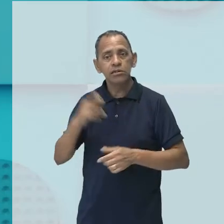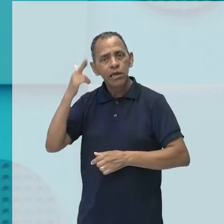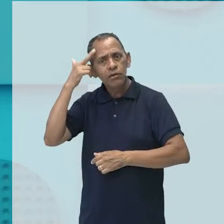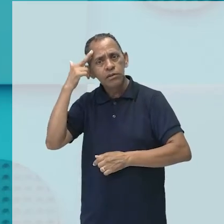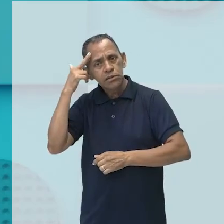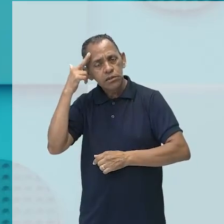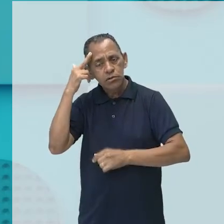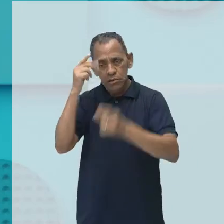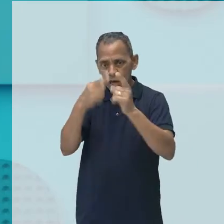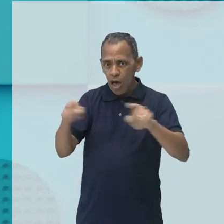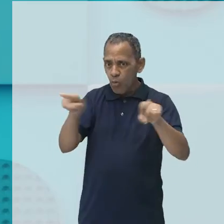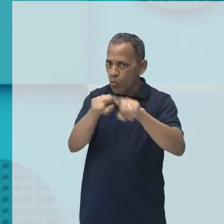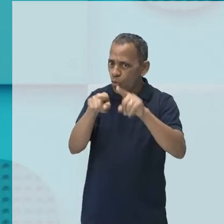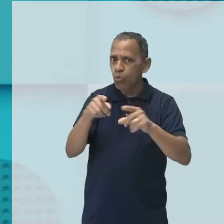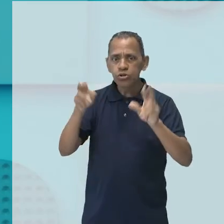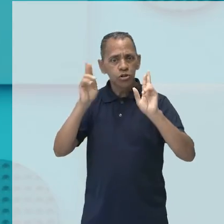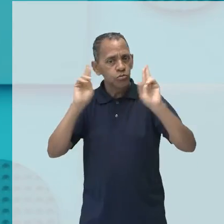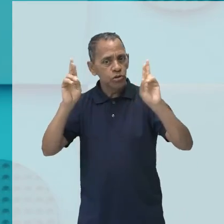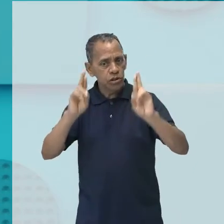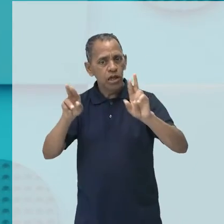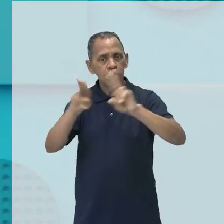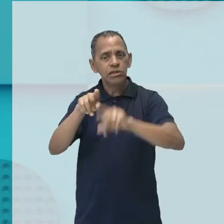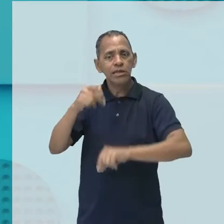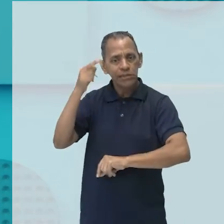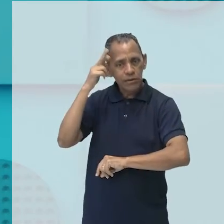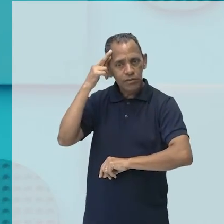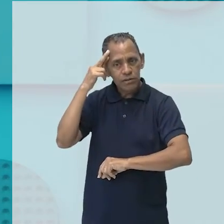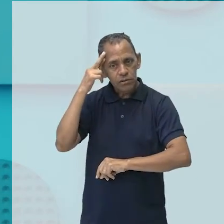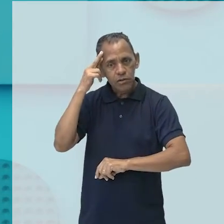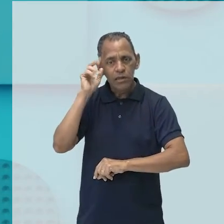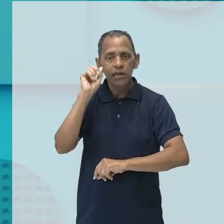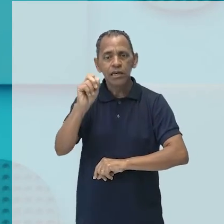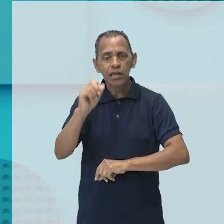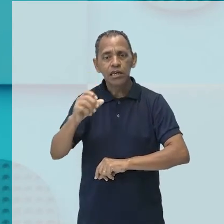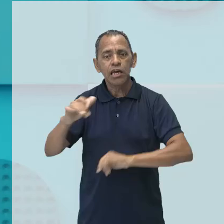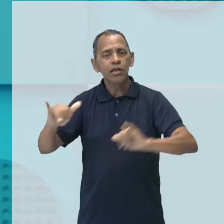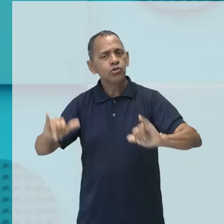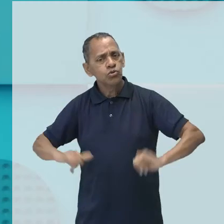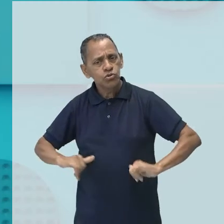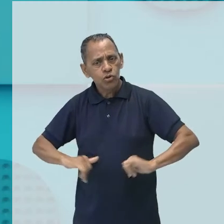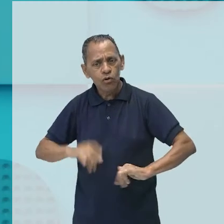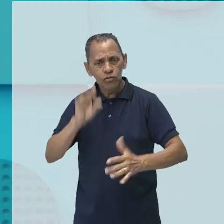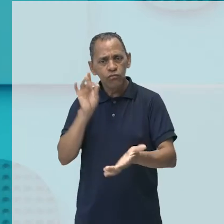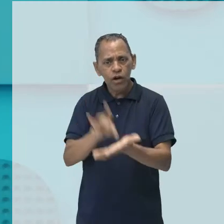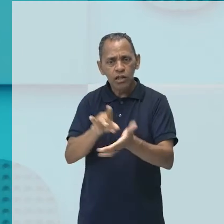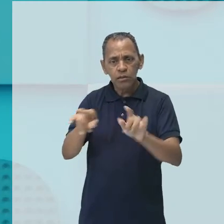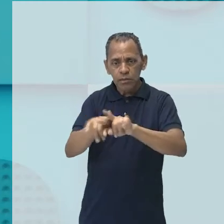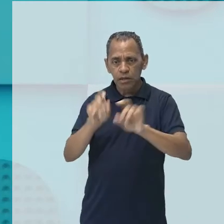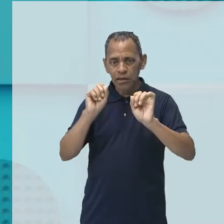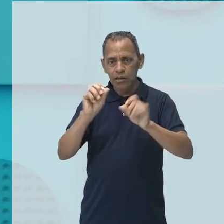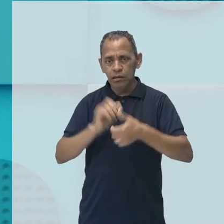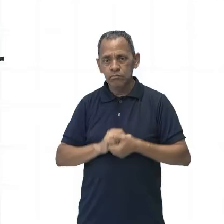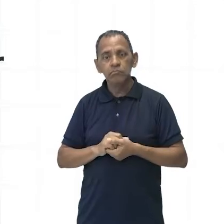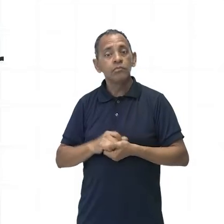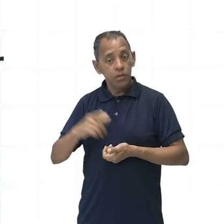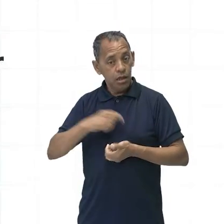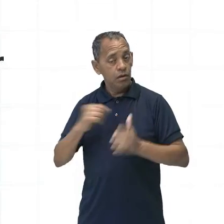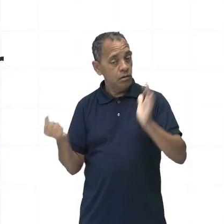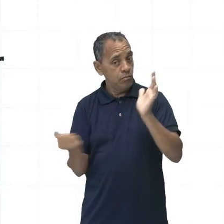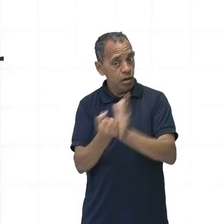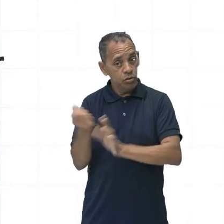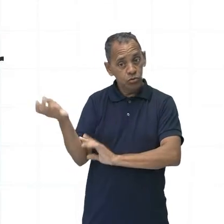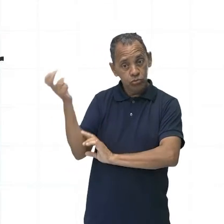protesto faz essa reflexão. Quem realmente sofre, certo? Então, tem esse impacto